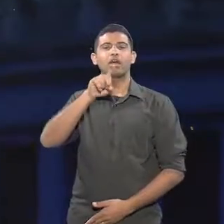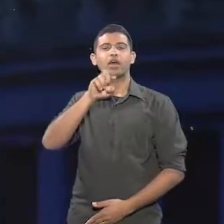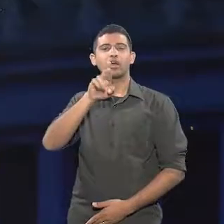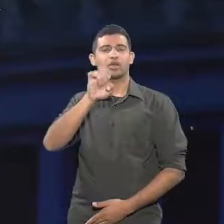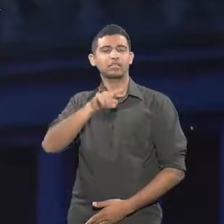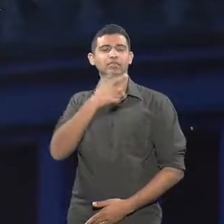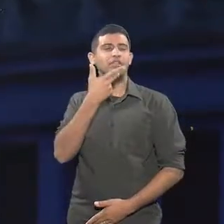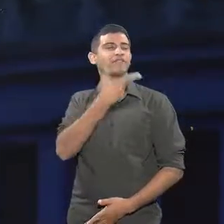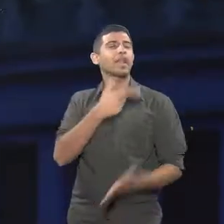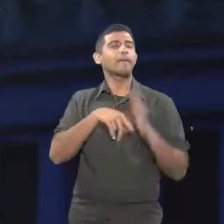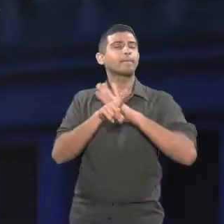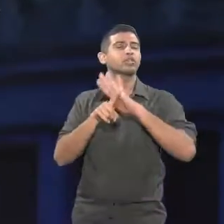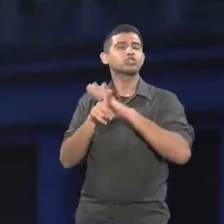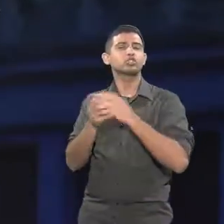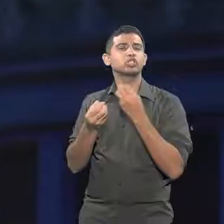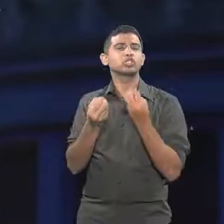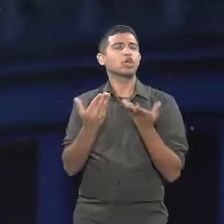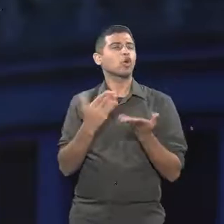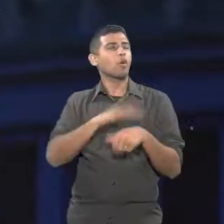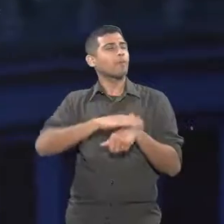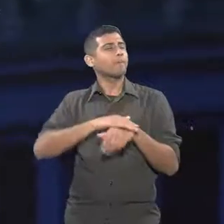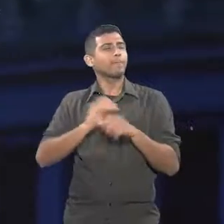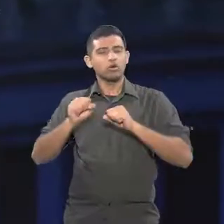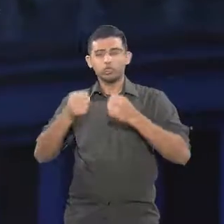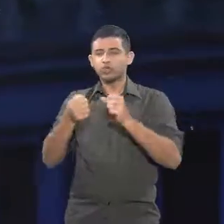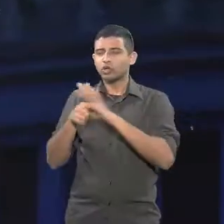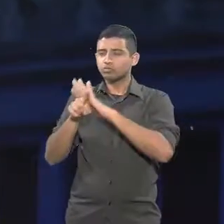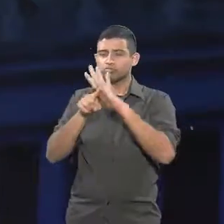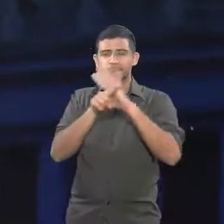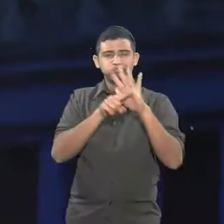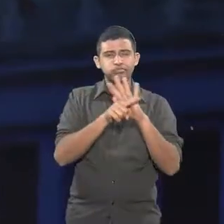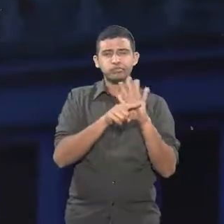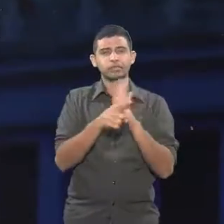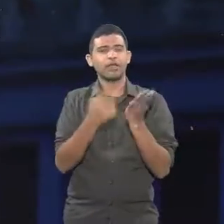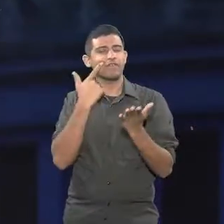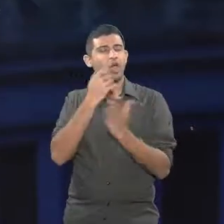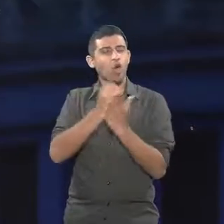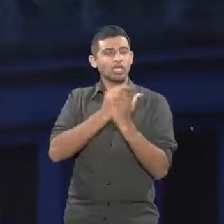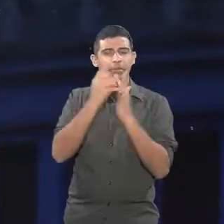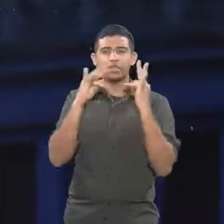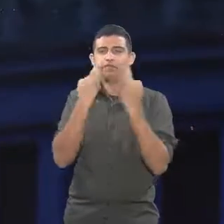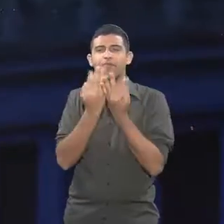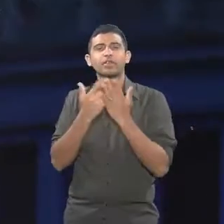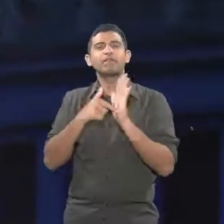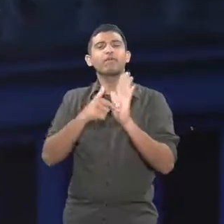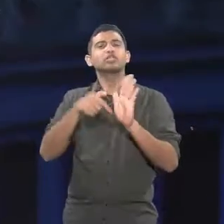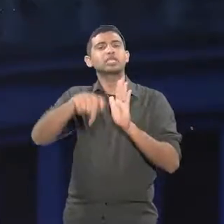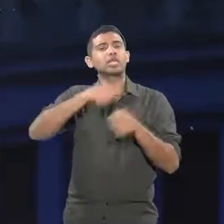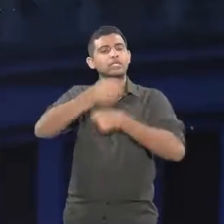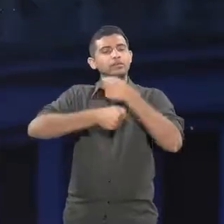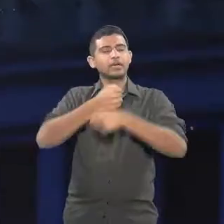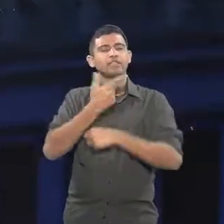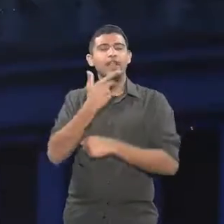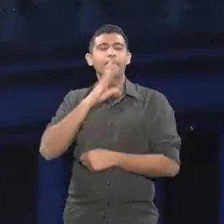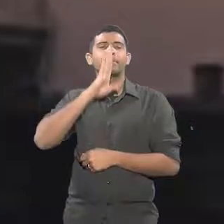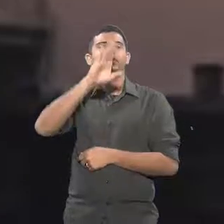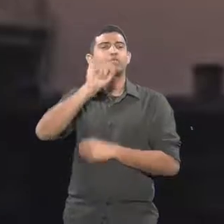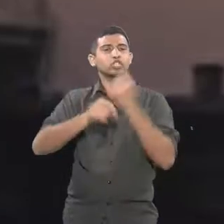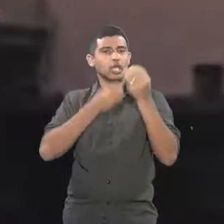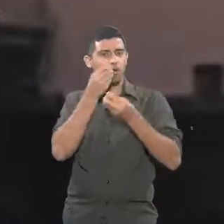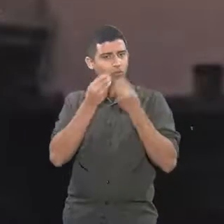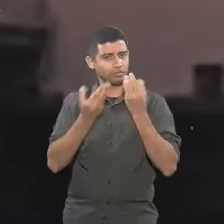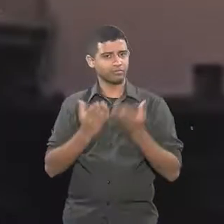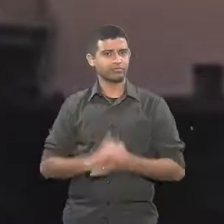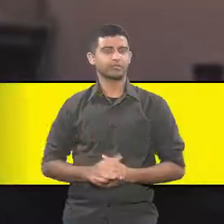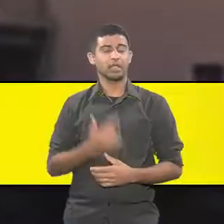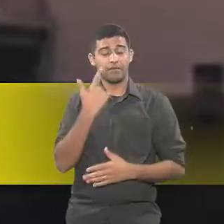dessa pesquisa. Como é feita a pesquisa de orçamentos familiares e o que ela está trazendo para a gente esse ano, principalmente nessa questão da alimentação? Essa